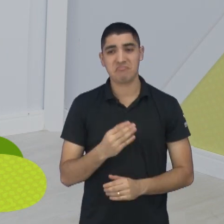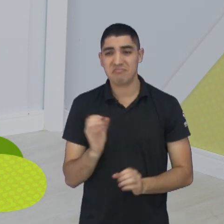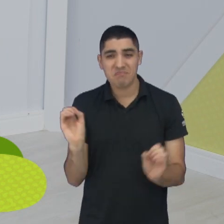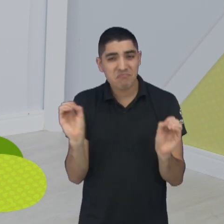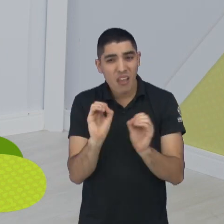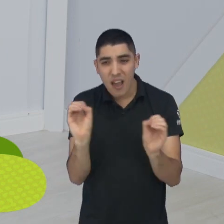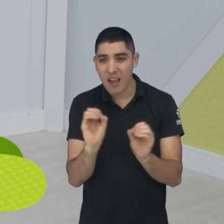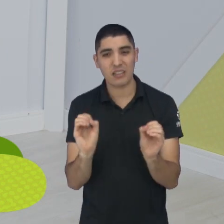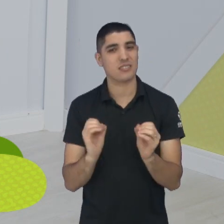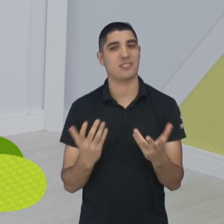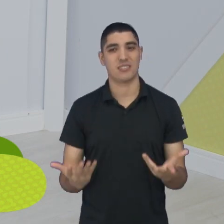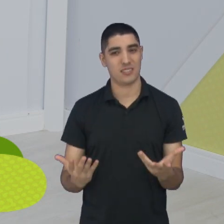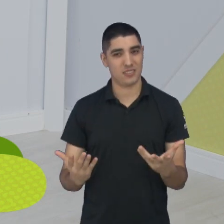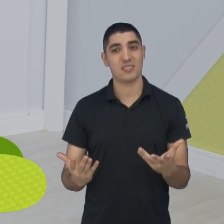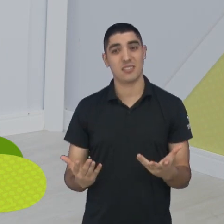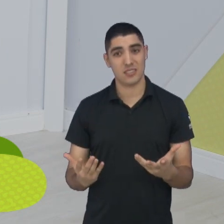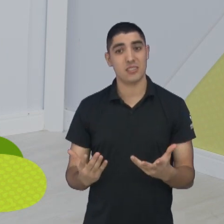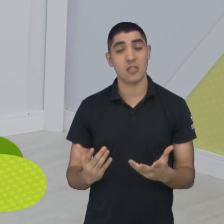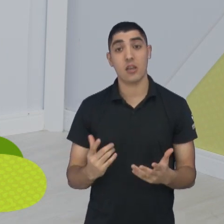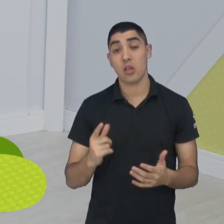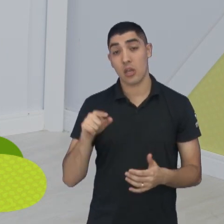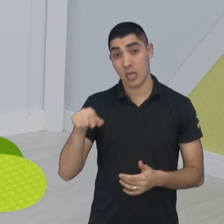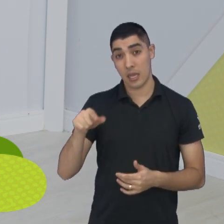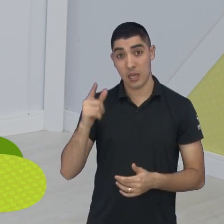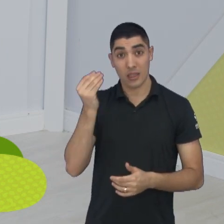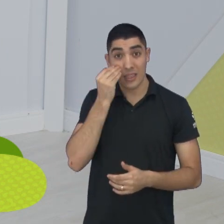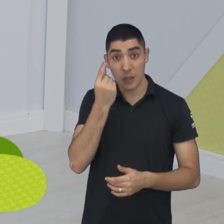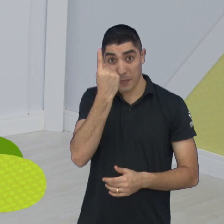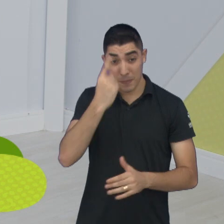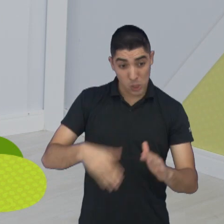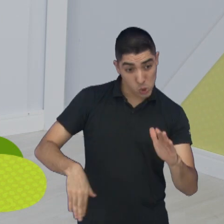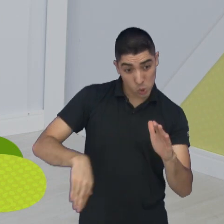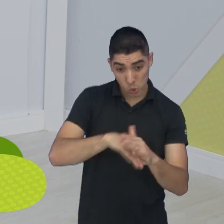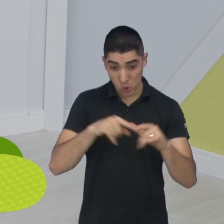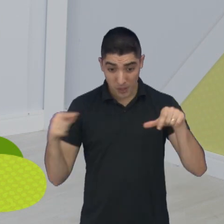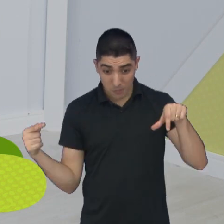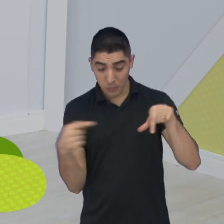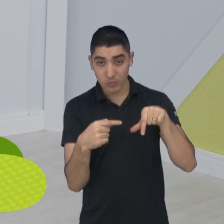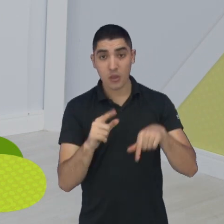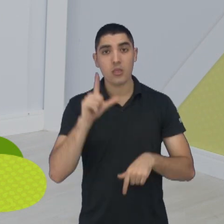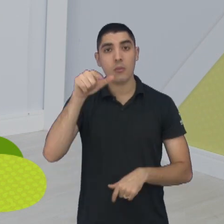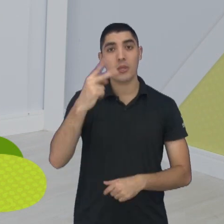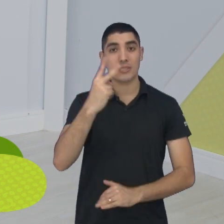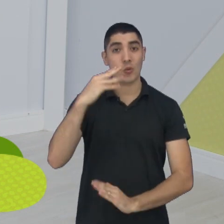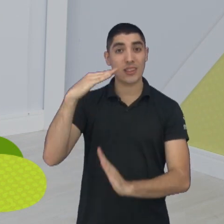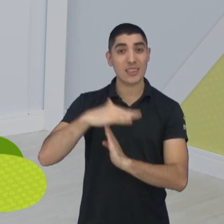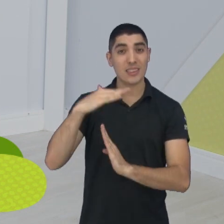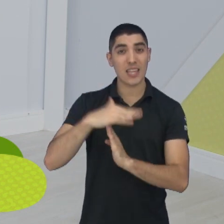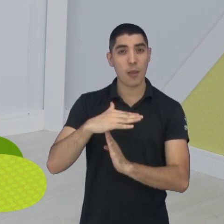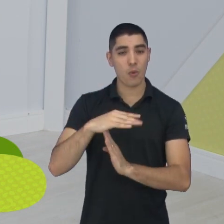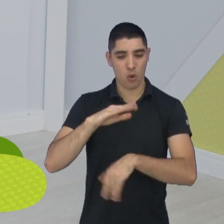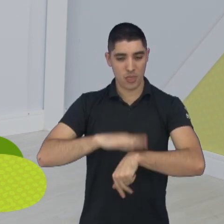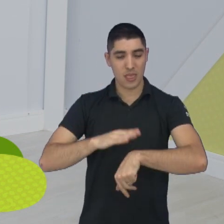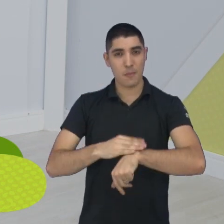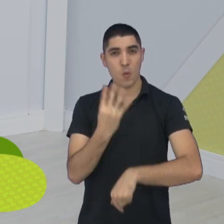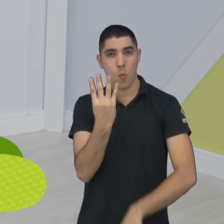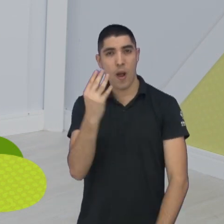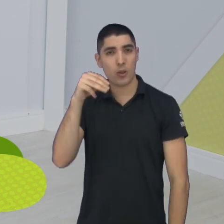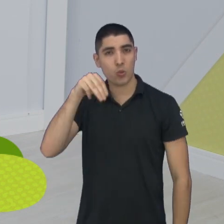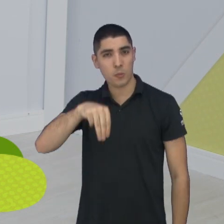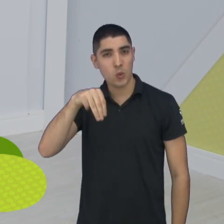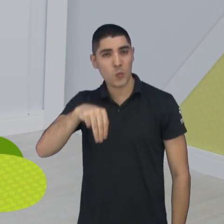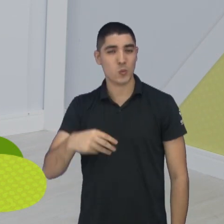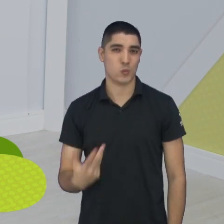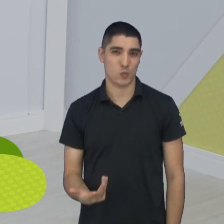ali o goleiro da equipe da São Carlense, o primeiro chute a gol da equipe do Joseense, apenas aos 4 minutos e 50 da segunda